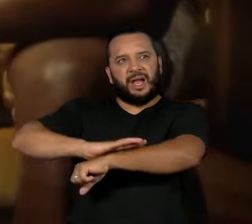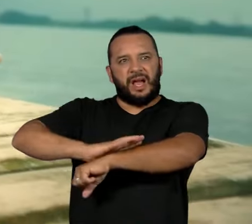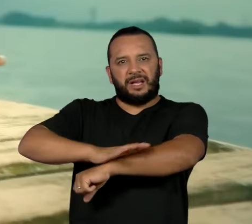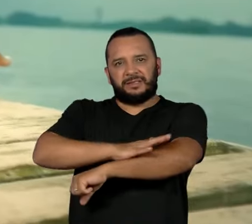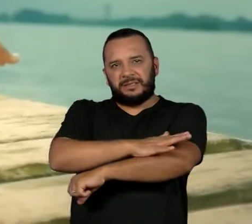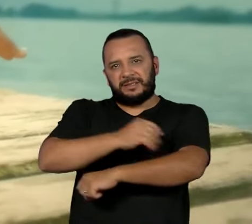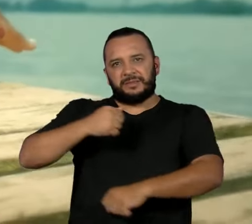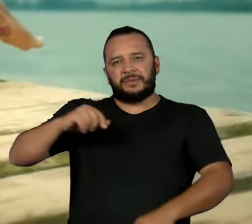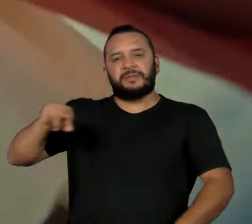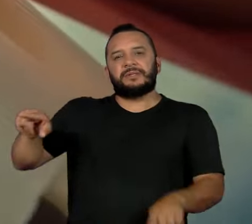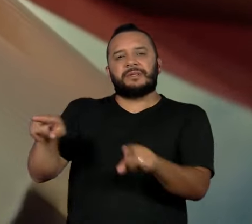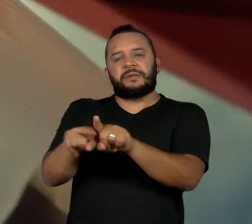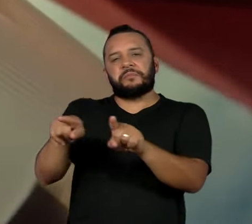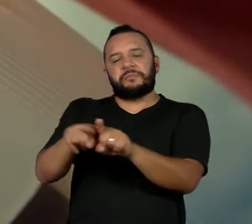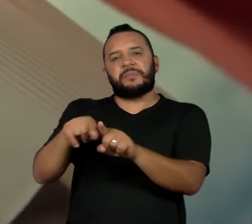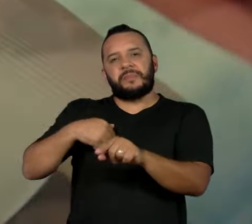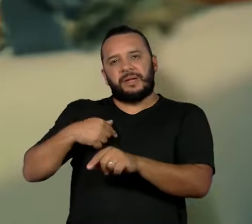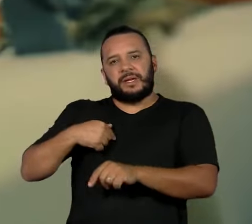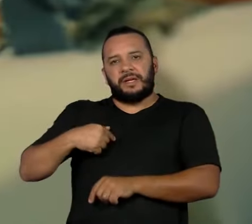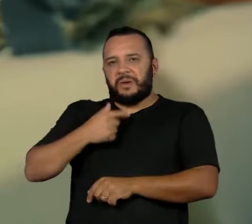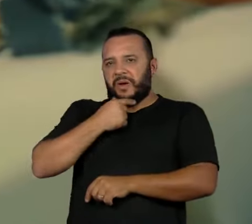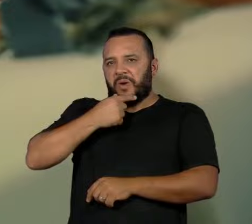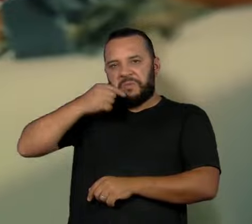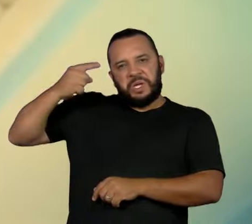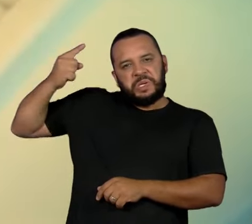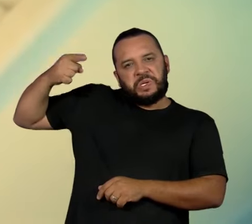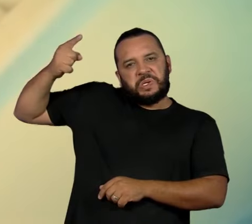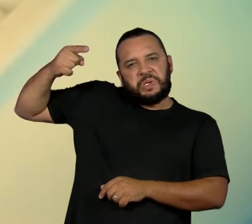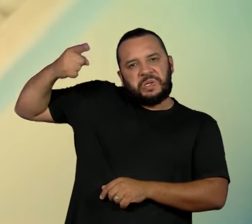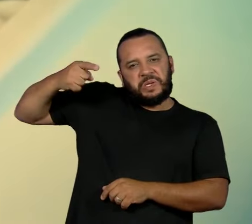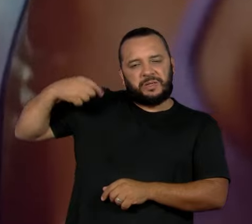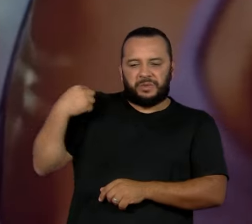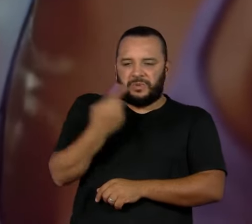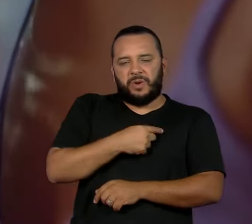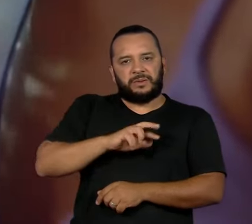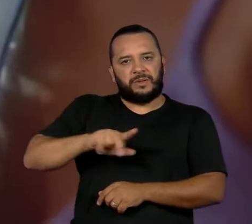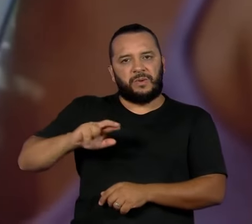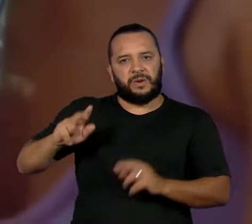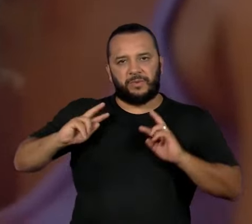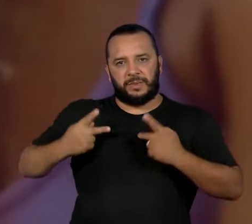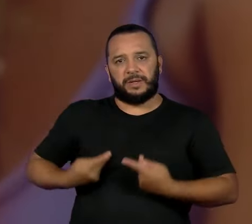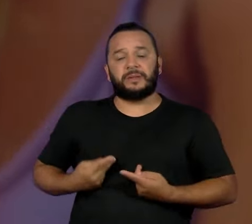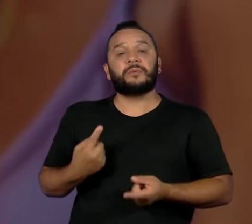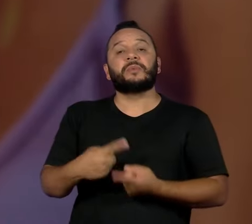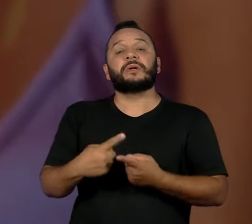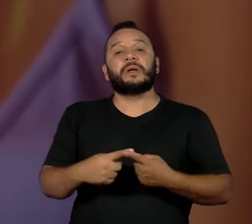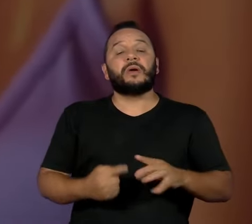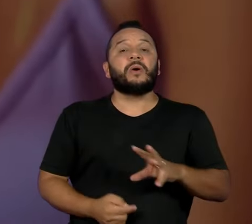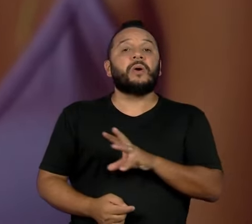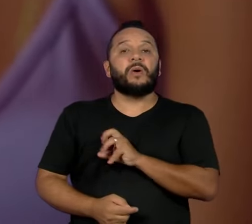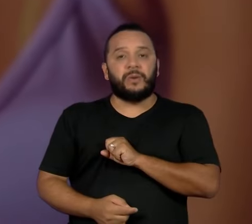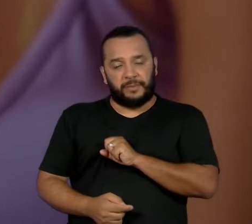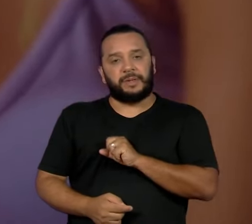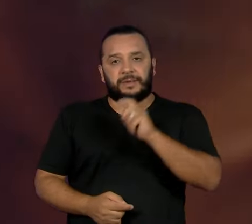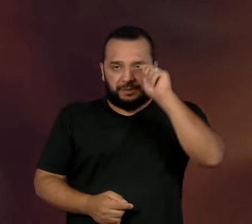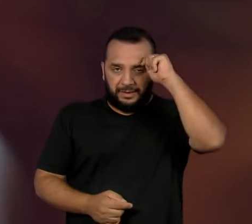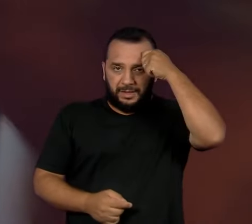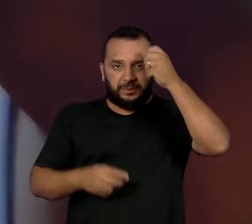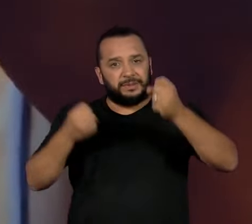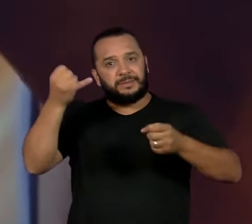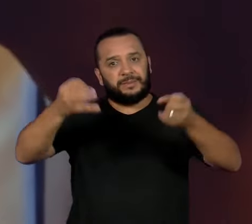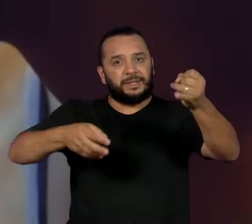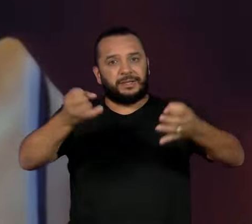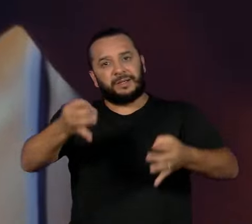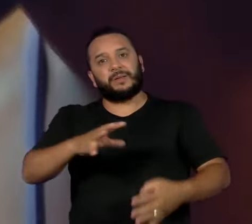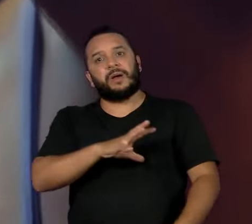que nos desumaniza. Porque tem mais homens negros falando de amor? Porque querem se reconectar. Nós queremos